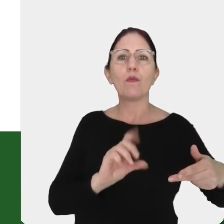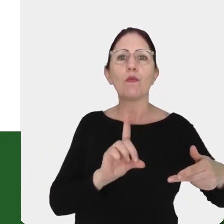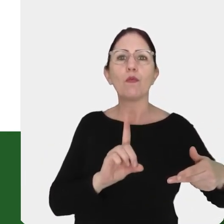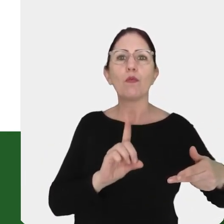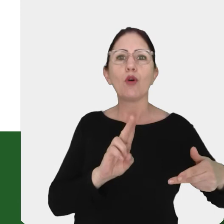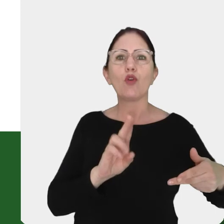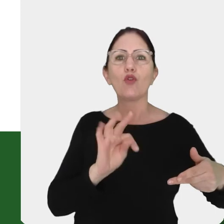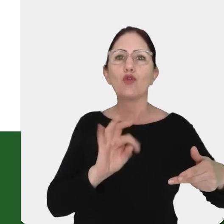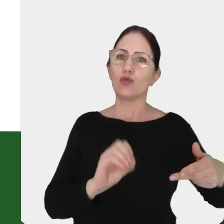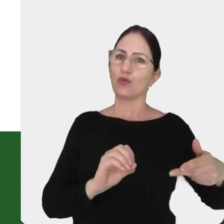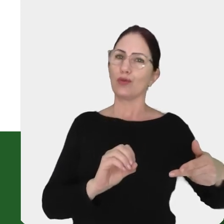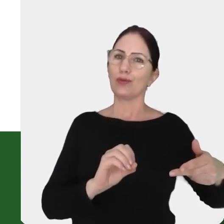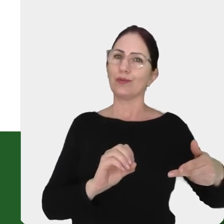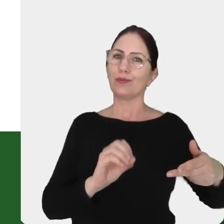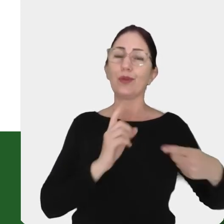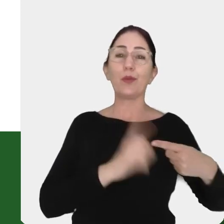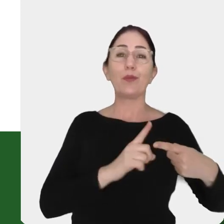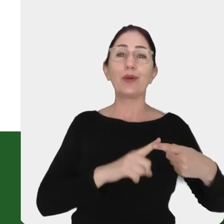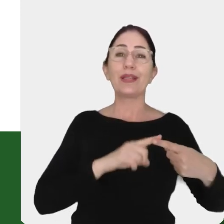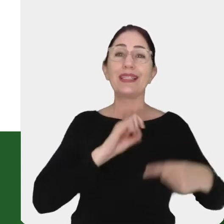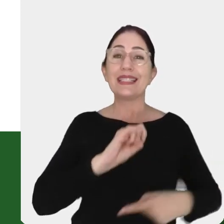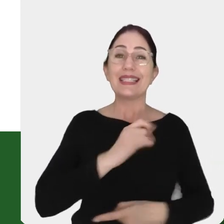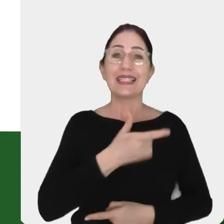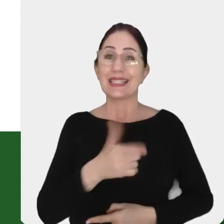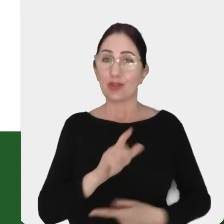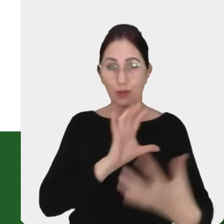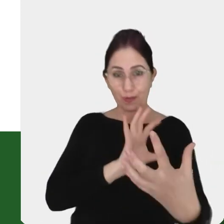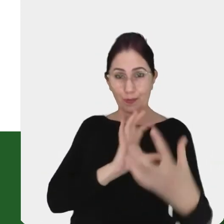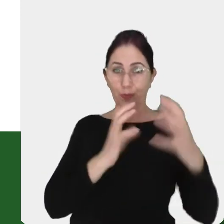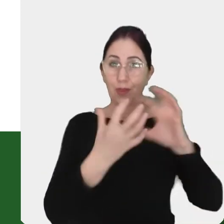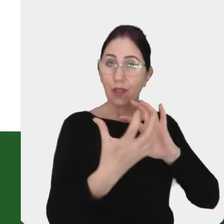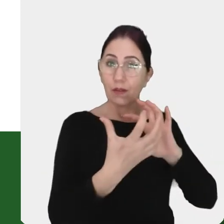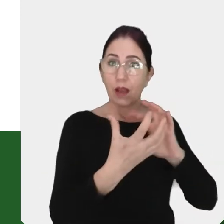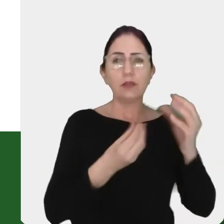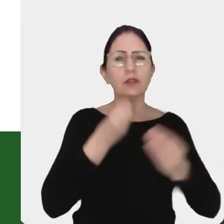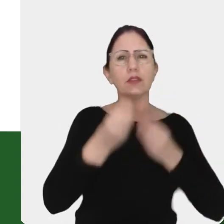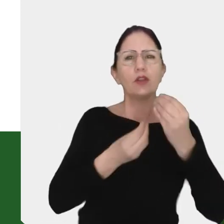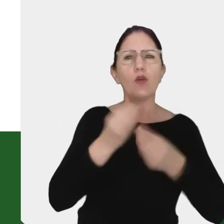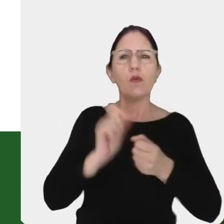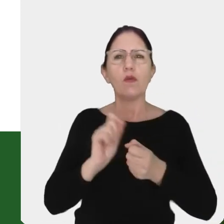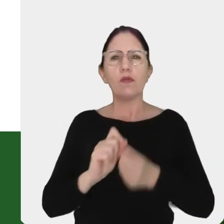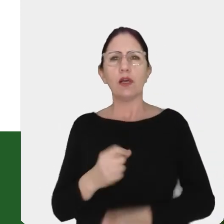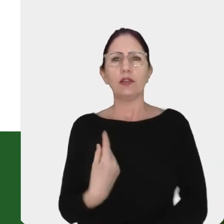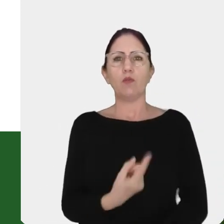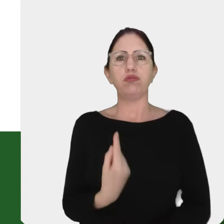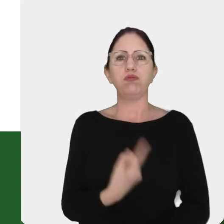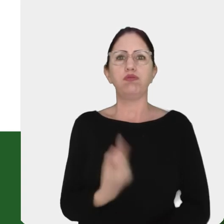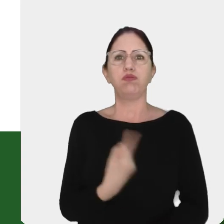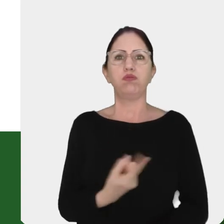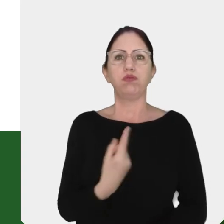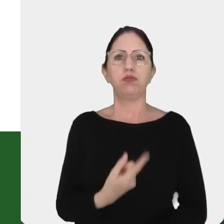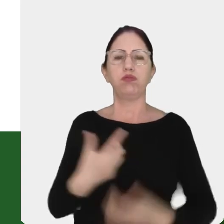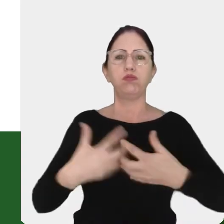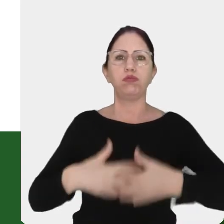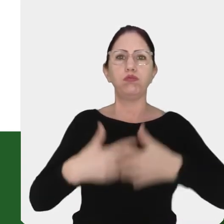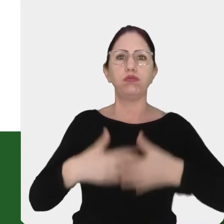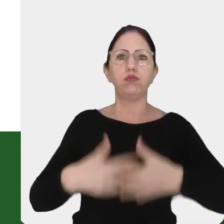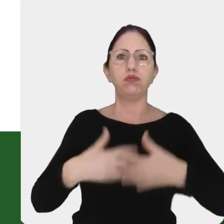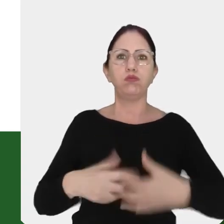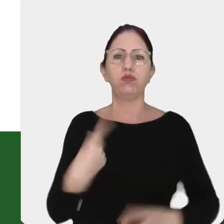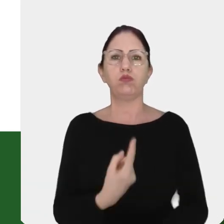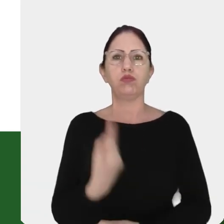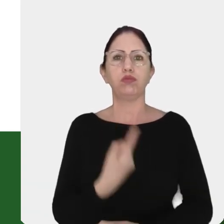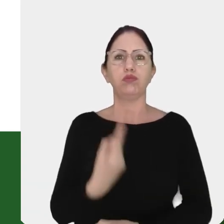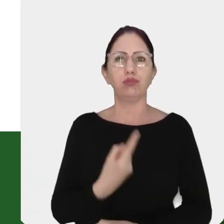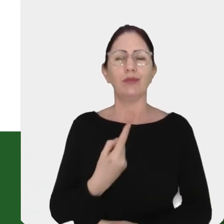tivesse a interface, talvez a gente não soubesse como fazer funcionar aí uma máquina de lavar, por exemplo. Então, a